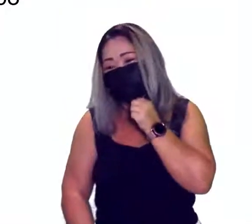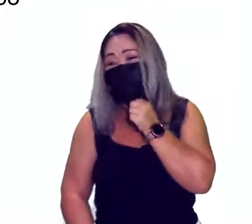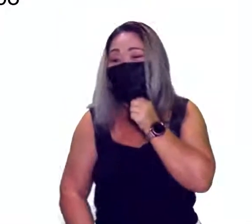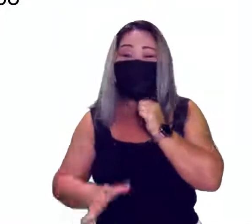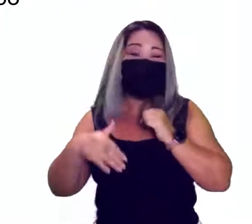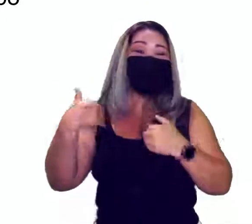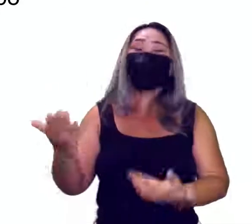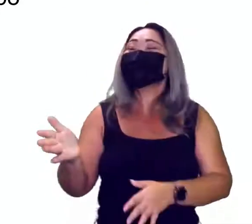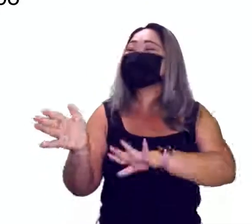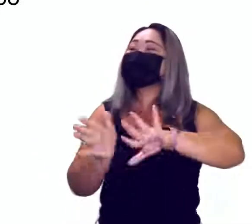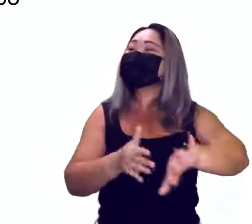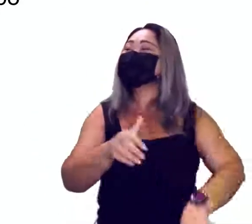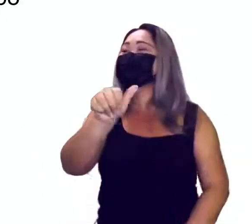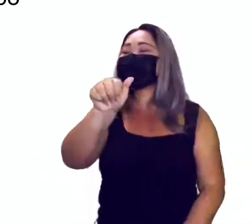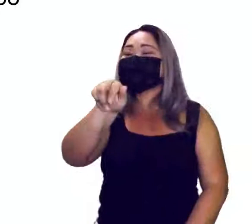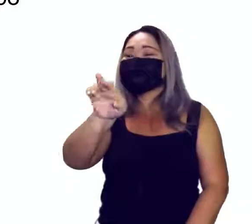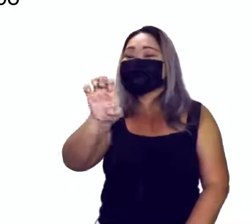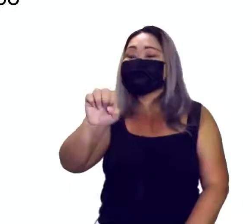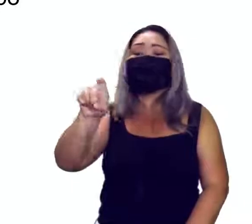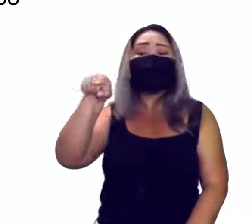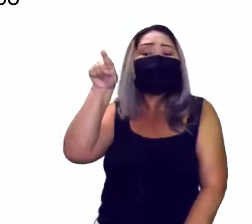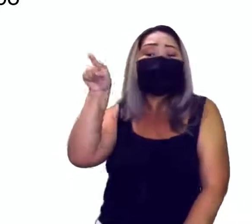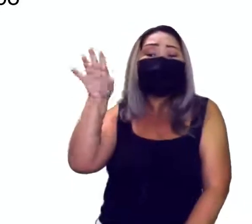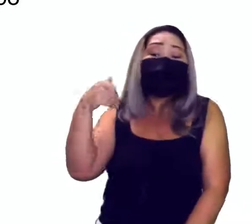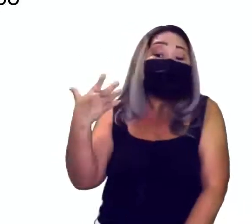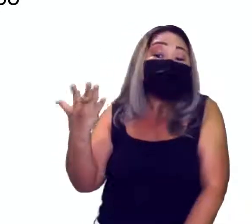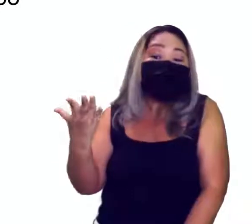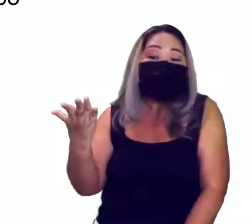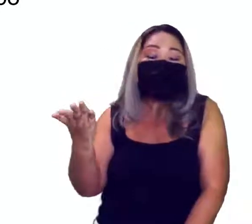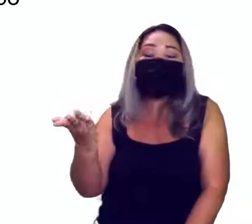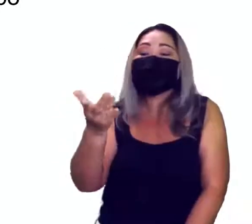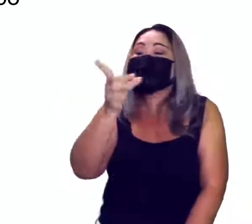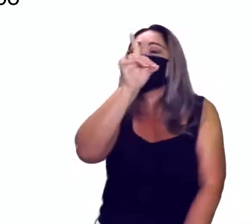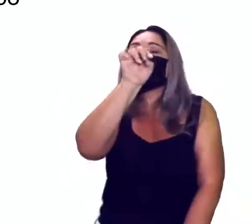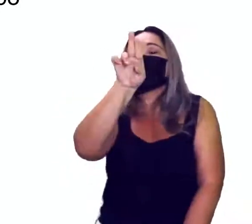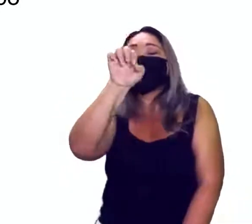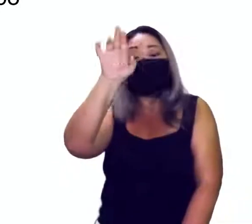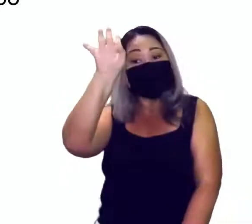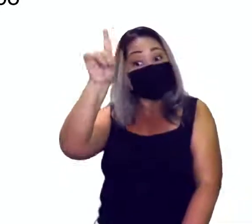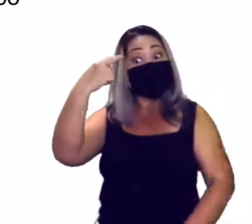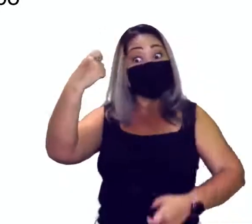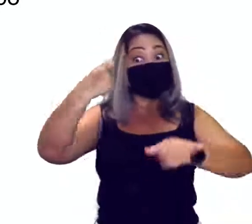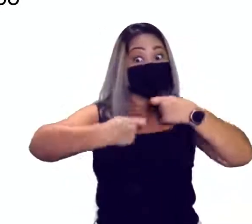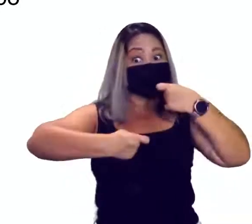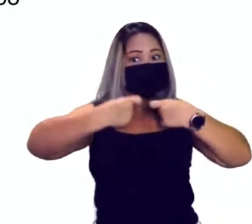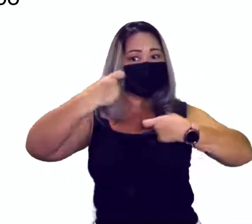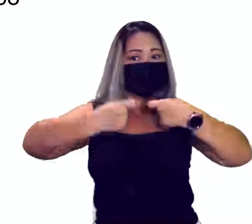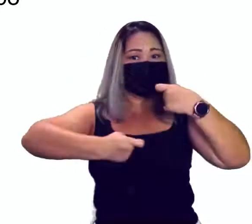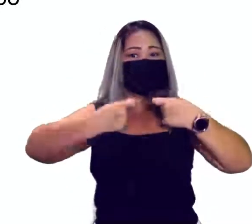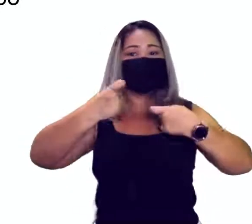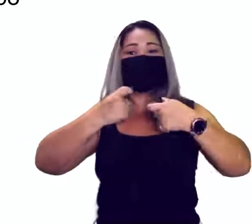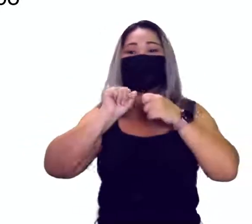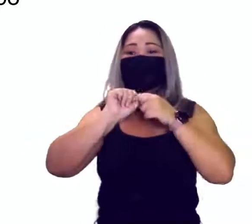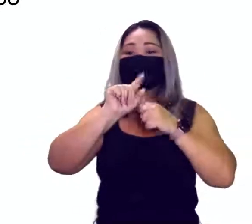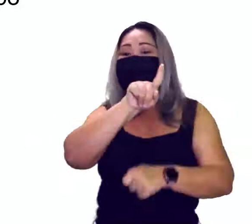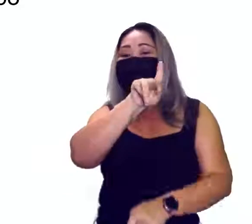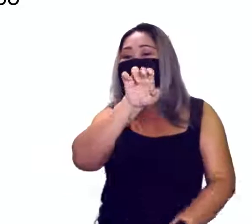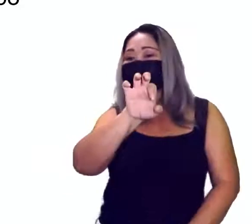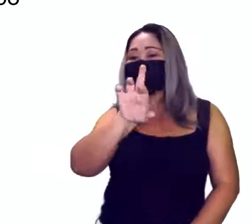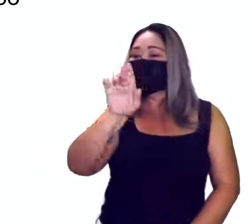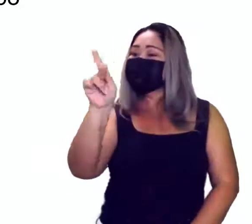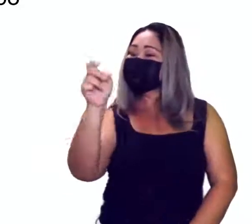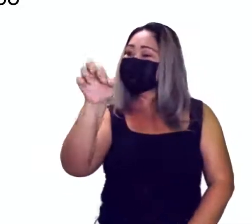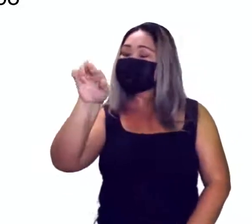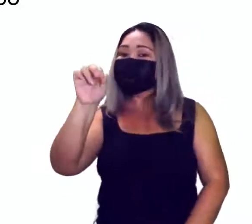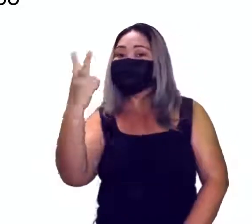Agora o Ares, né? Quem foi Ares? É o deus grego da guerra, filho de Zeus e Hera. É um